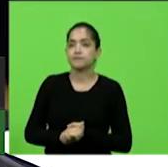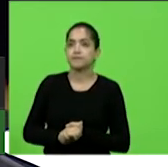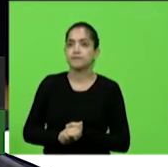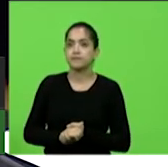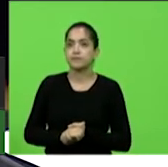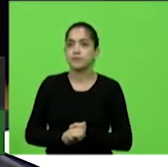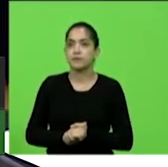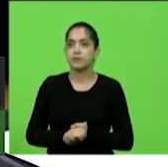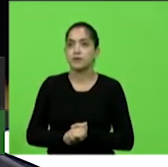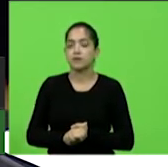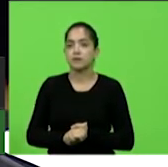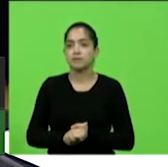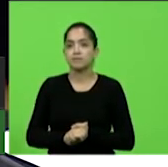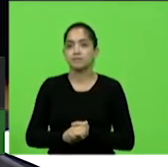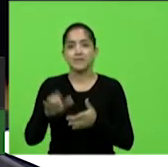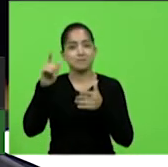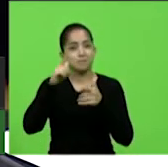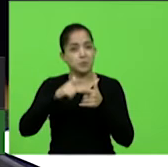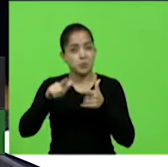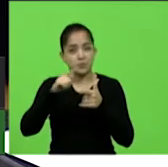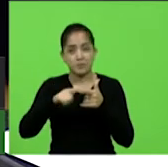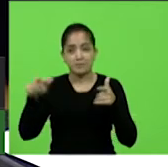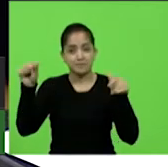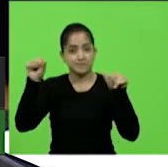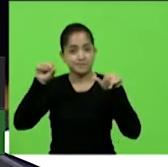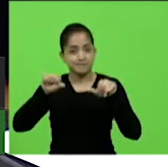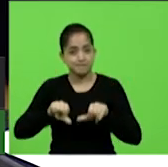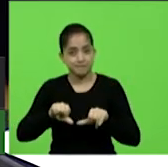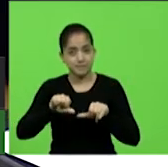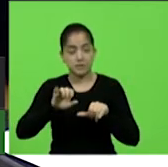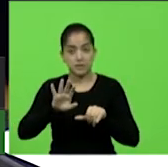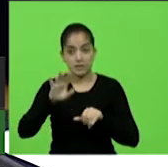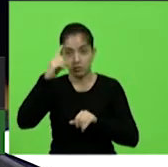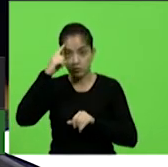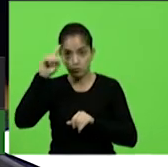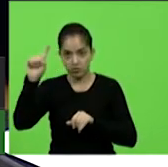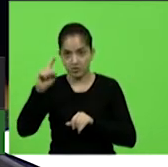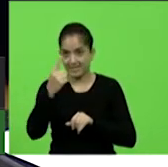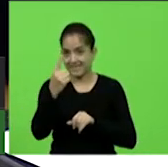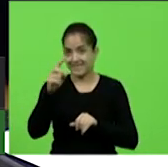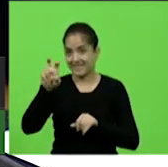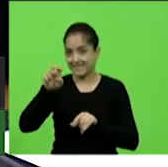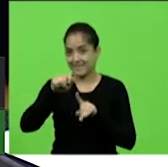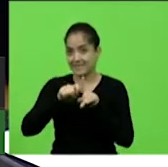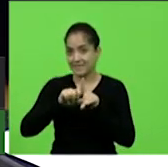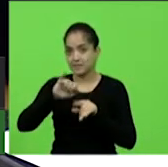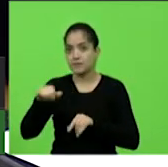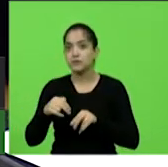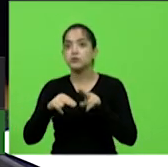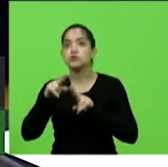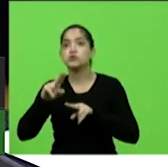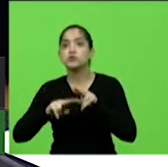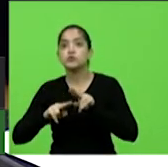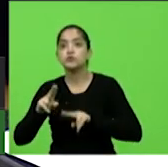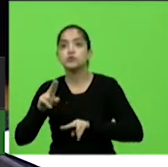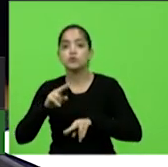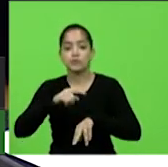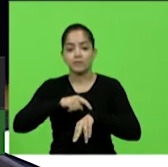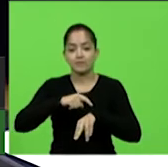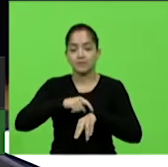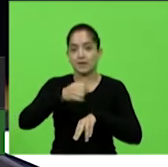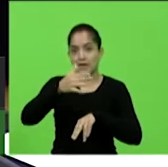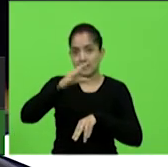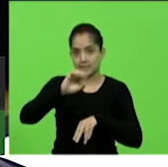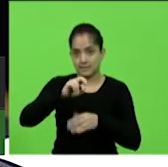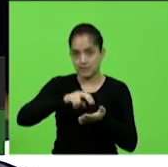A situação é tão crítica que está programado para o dia 15 de junho, aqui, a partir das 10 horas da manhã,